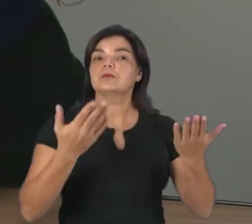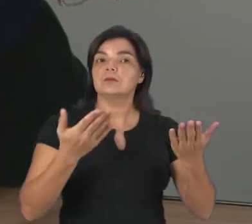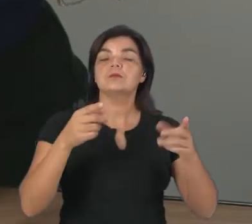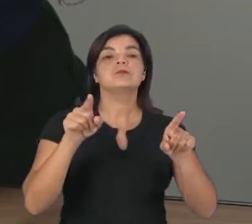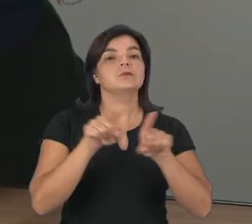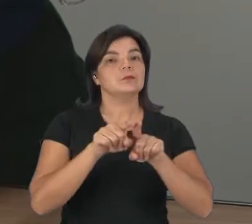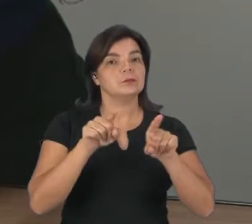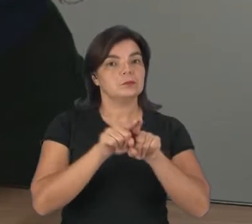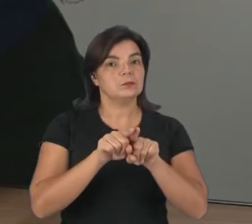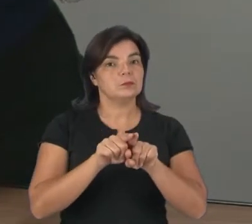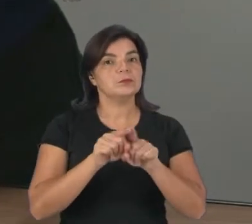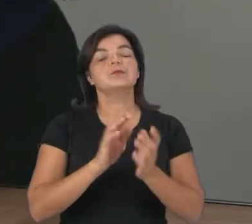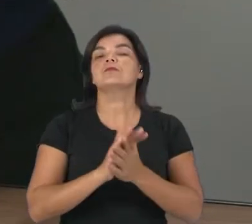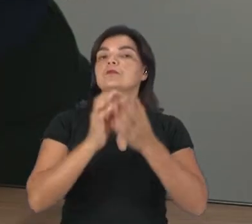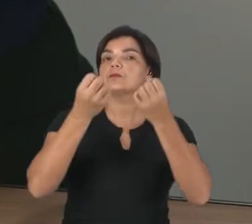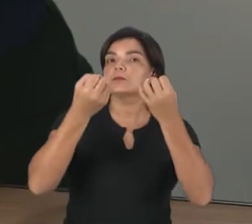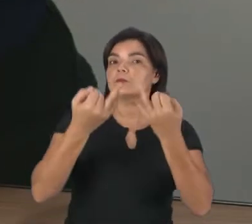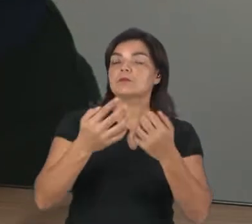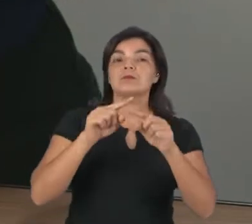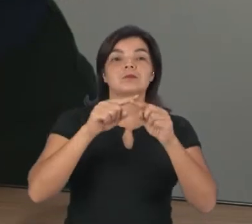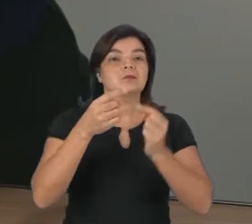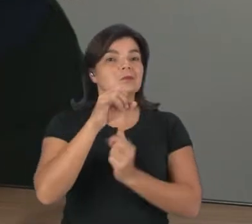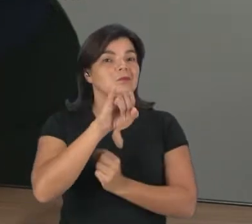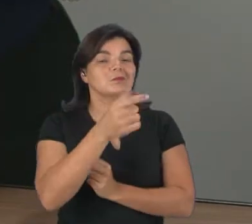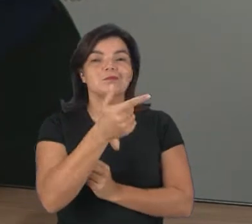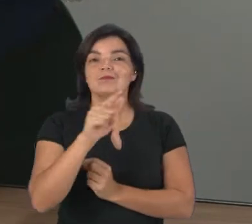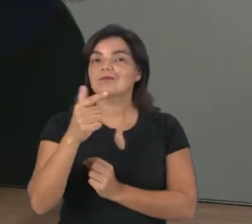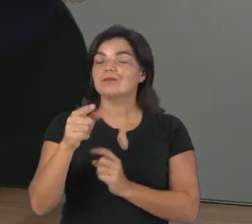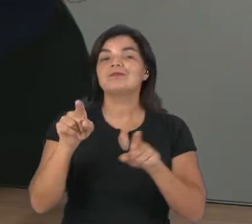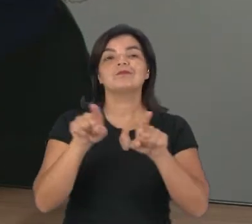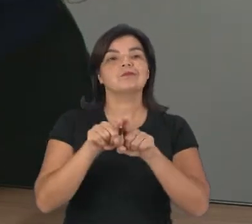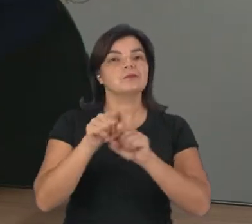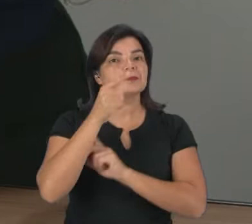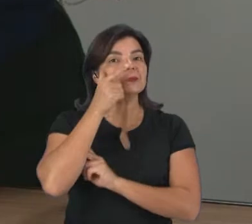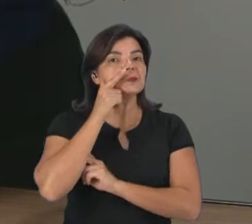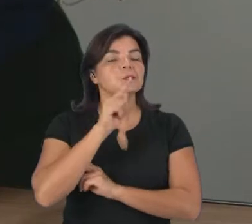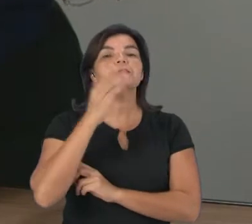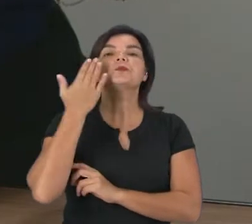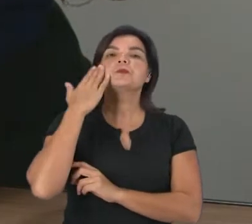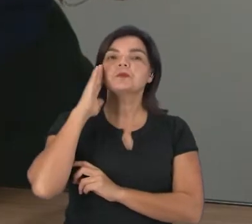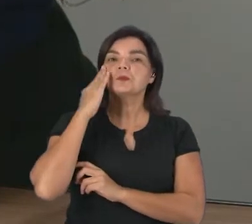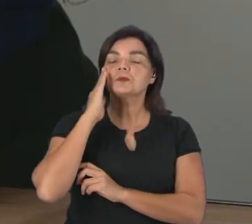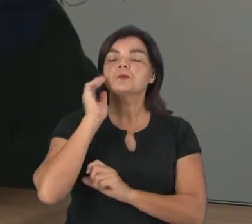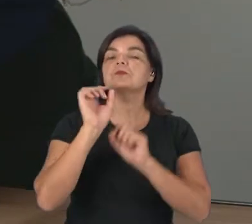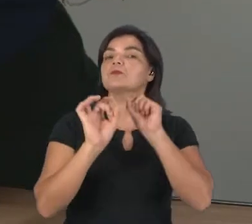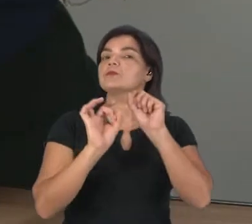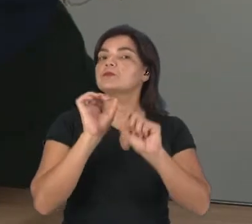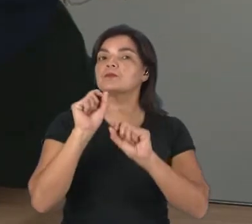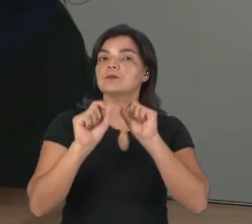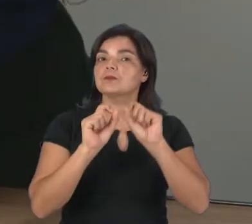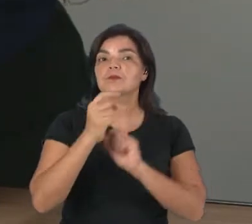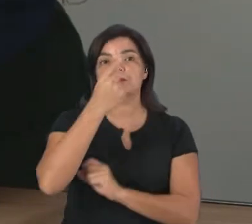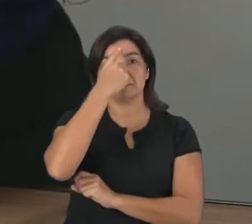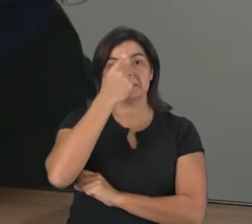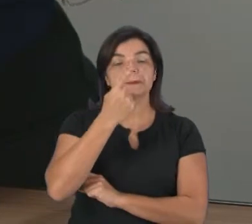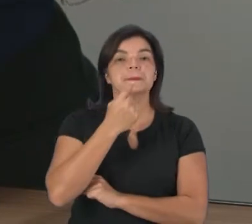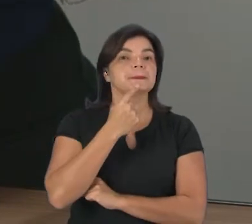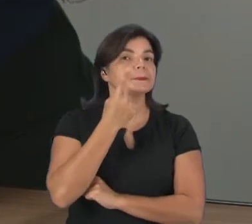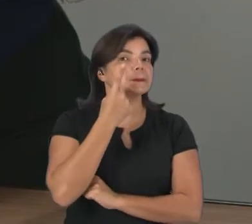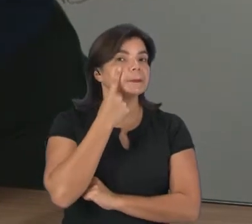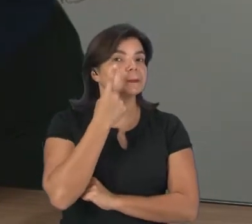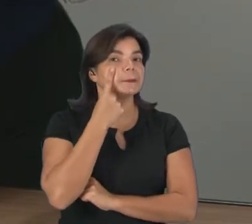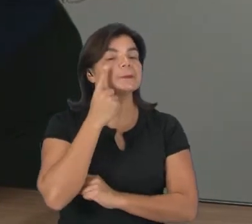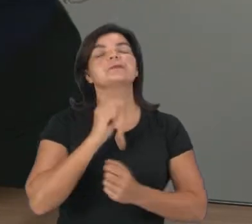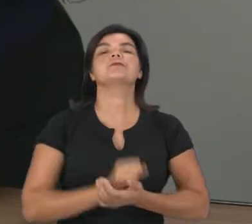delas vêm com a fala, mas se não tiver a fala, nós também conseguimos compreender através das imagens,